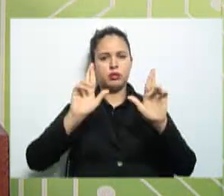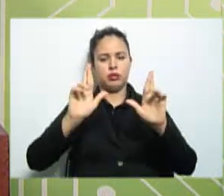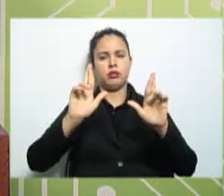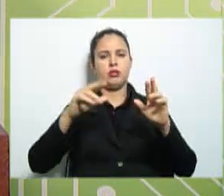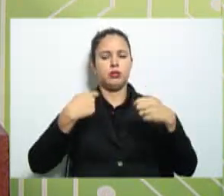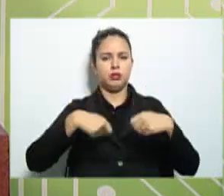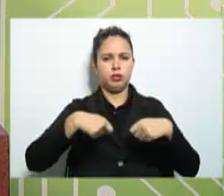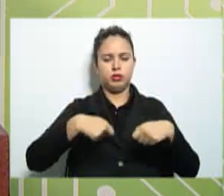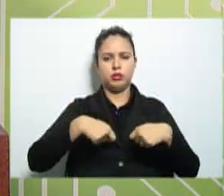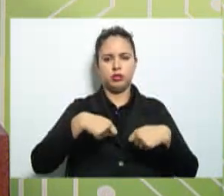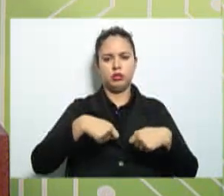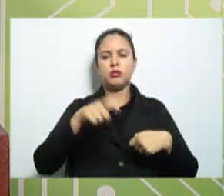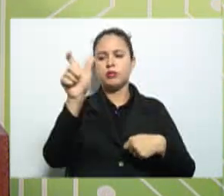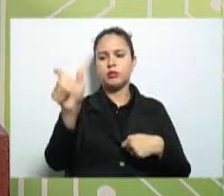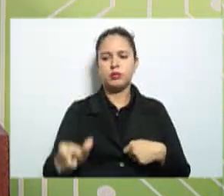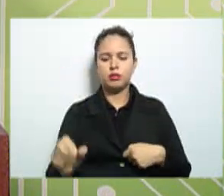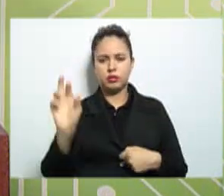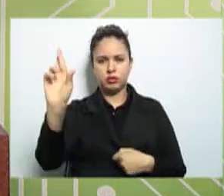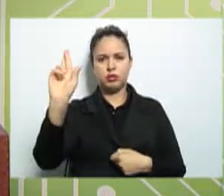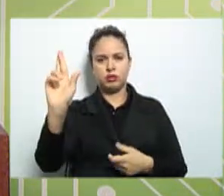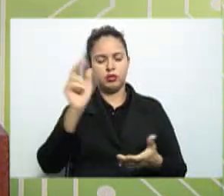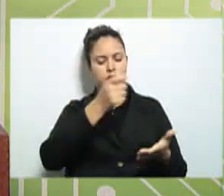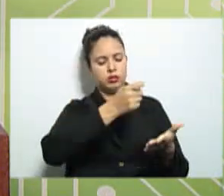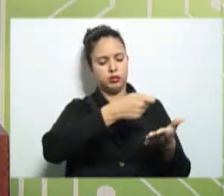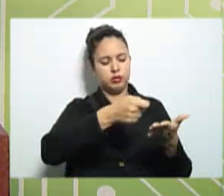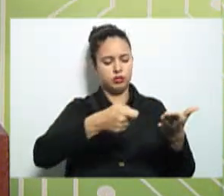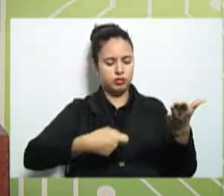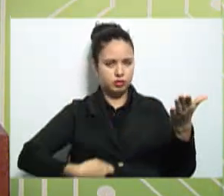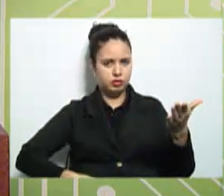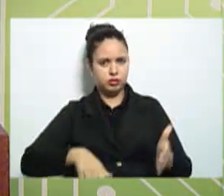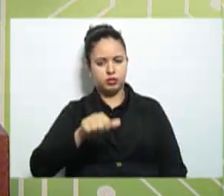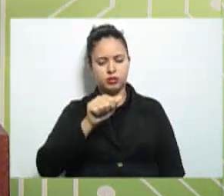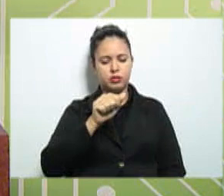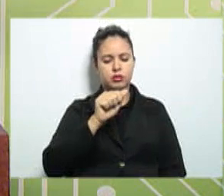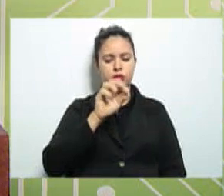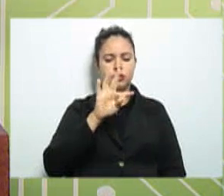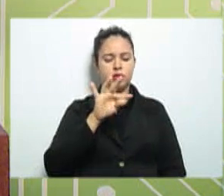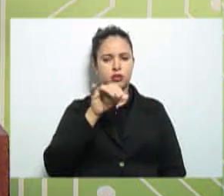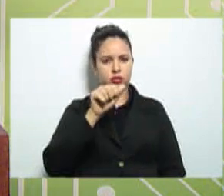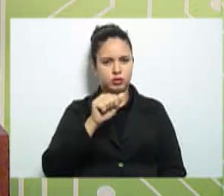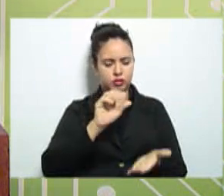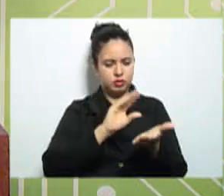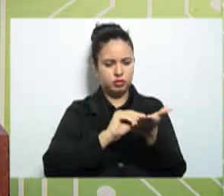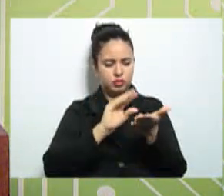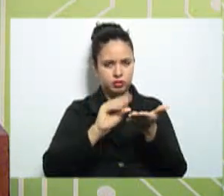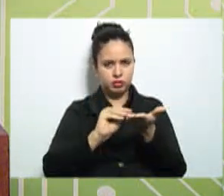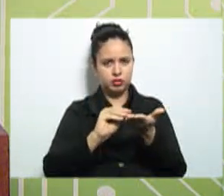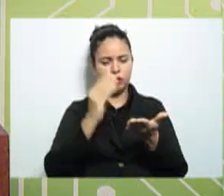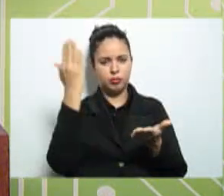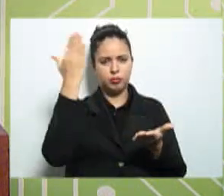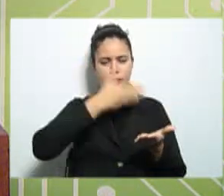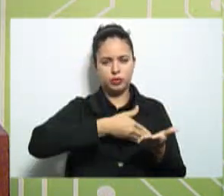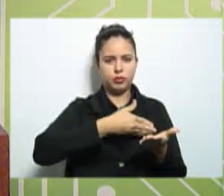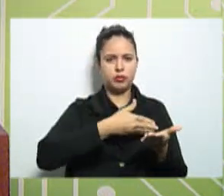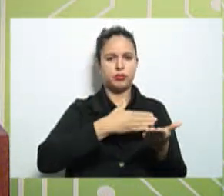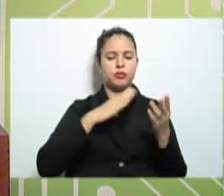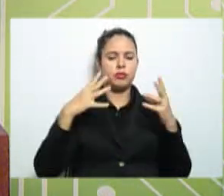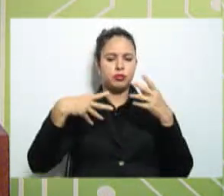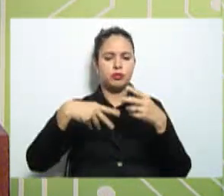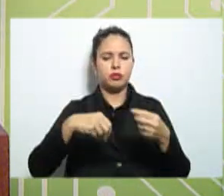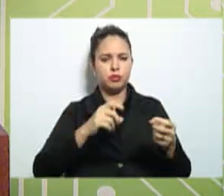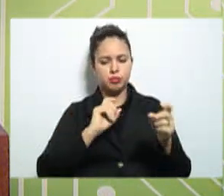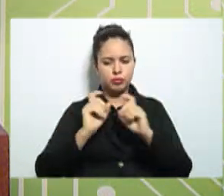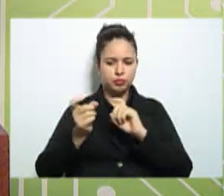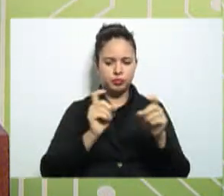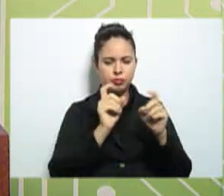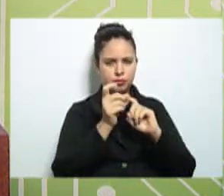alguém redija uma ata. Por quê? Porque é a prova de que aquilo de fato foi discutido, de que as pessoas estavam